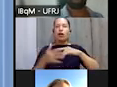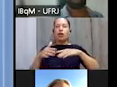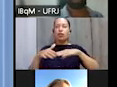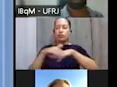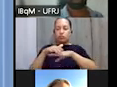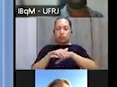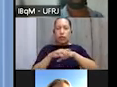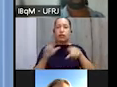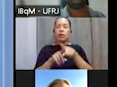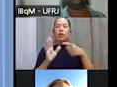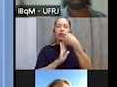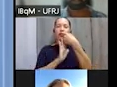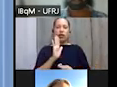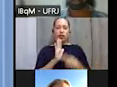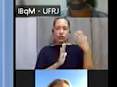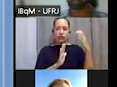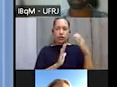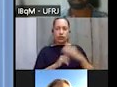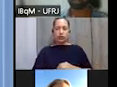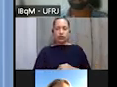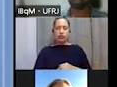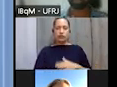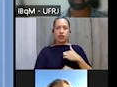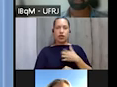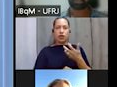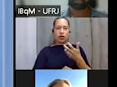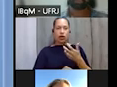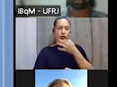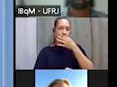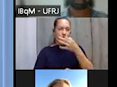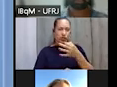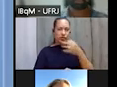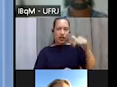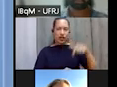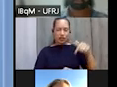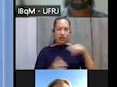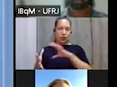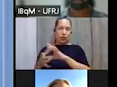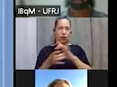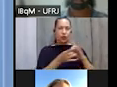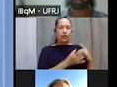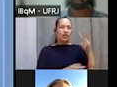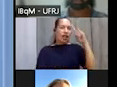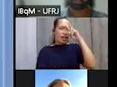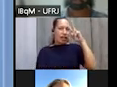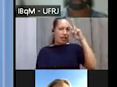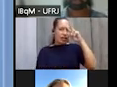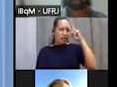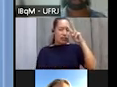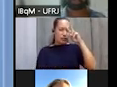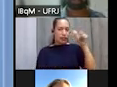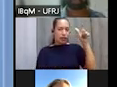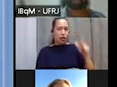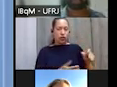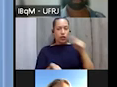científicos. Eu gostaria de sugerir que, dentro desse contexto, a gente se lembrasse de dois